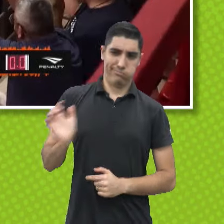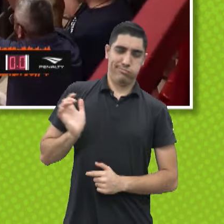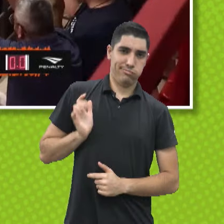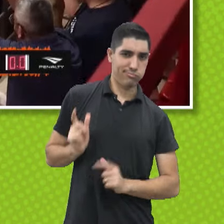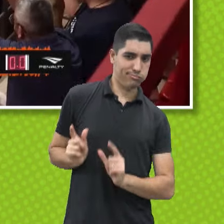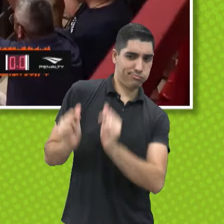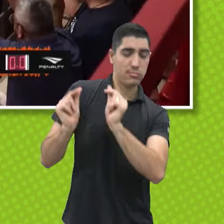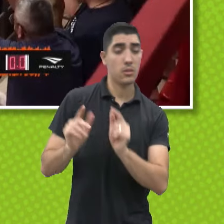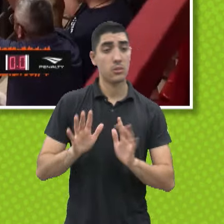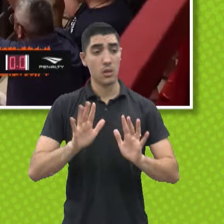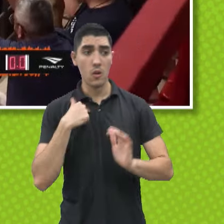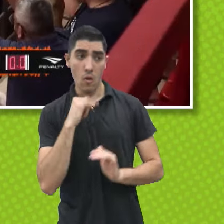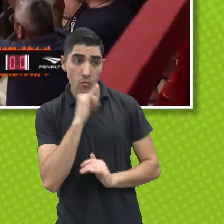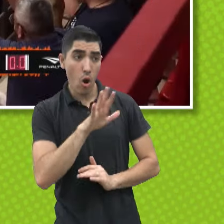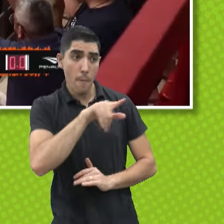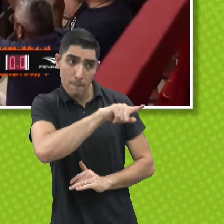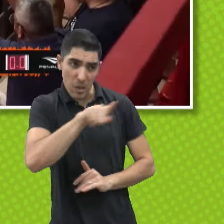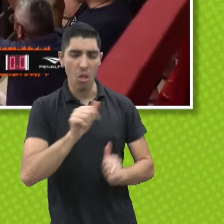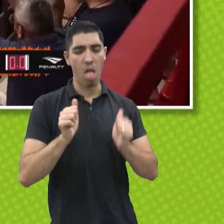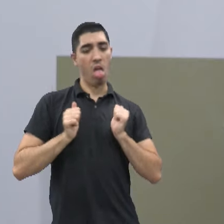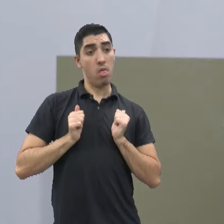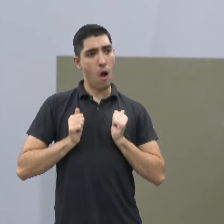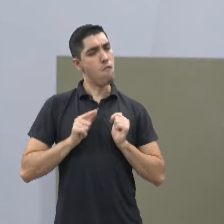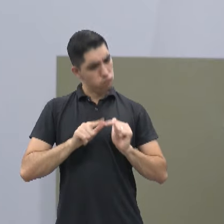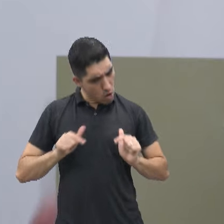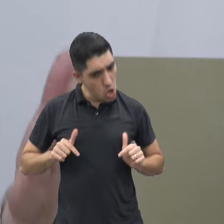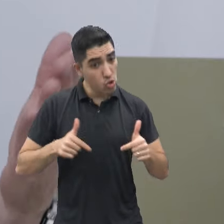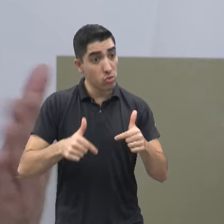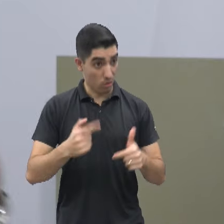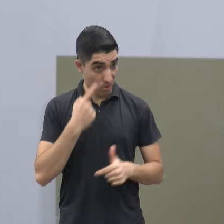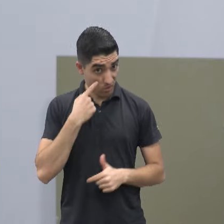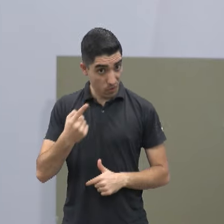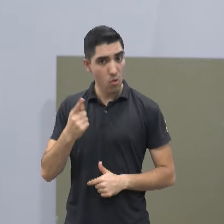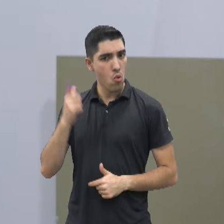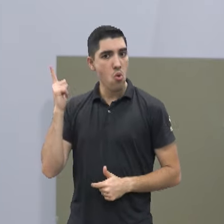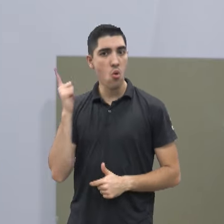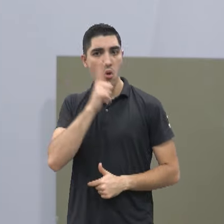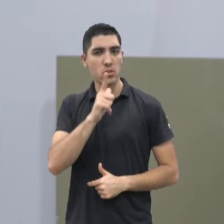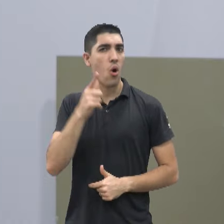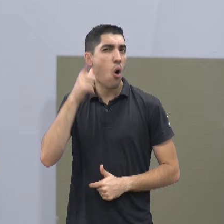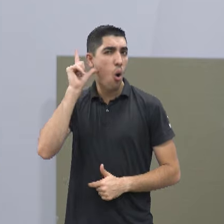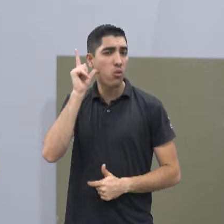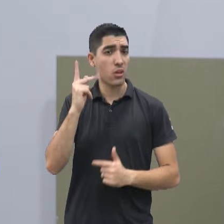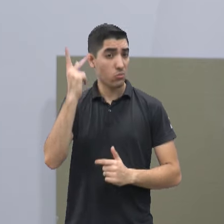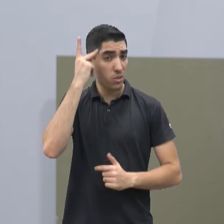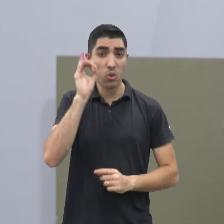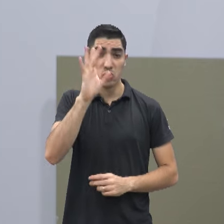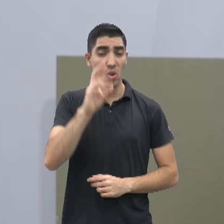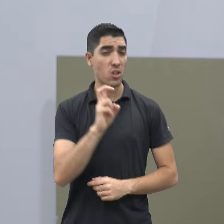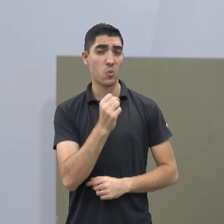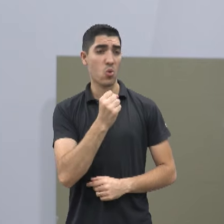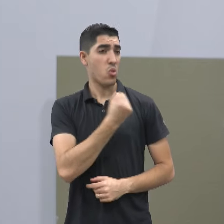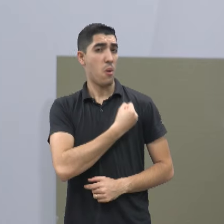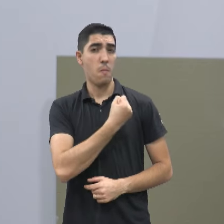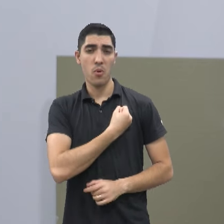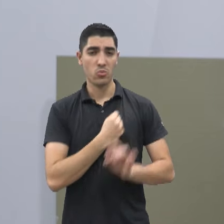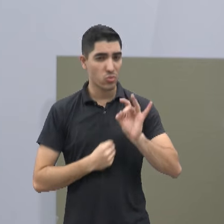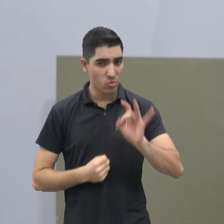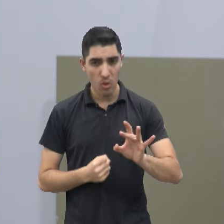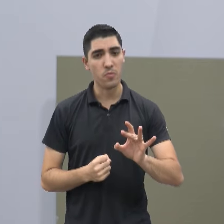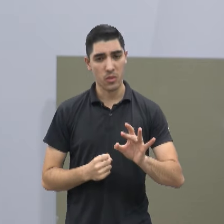zona de conforto. Eu acho que a resposta está aí com 58 pontos. Aqui, se não me engano, foi 74-72. É também um placar